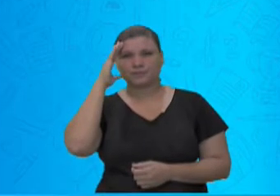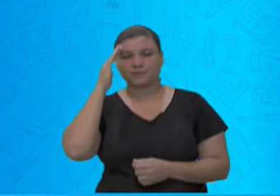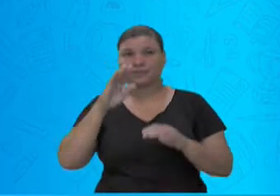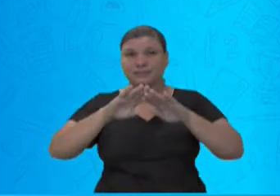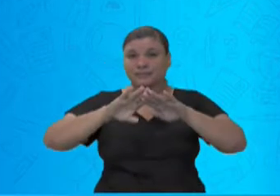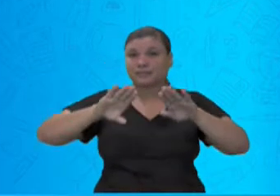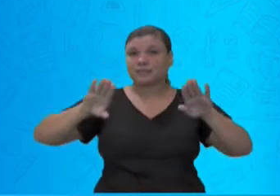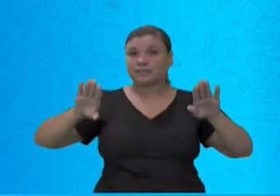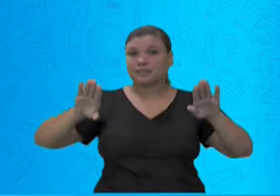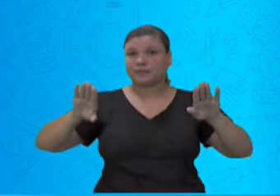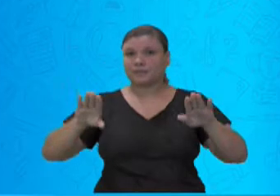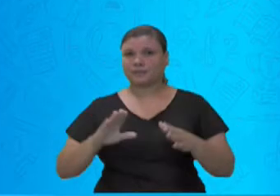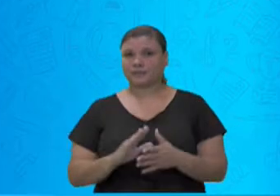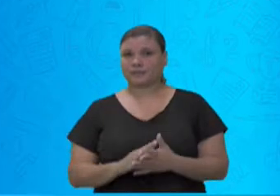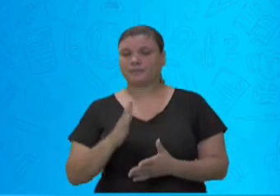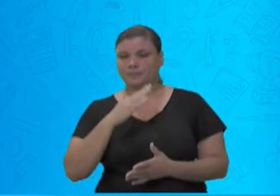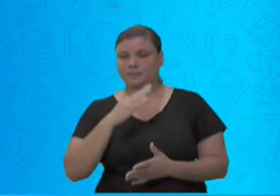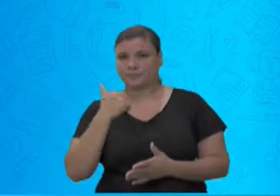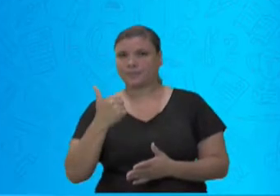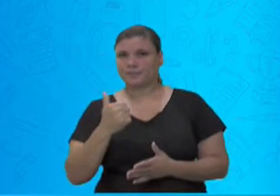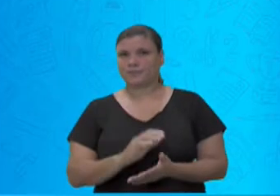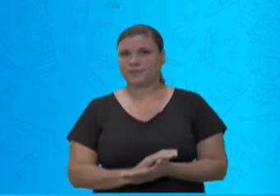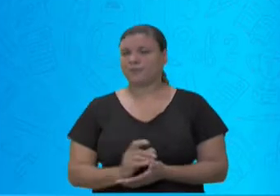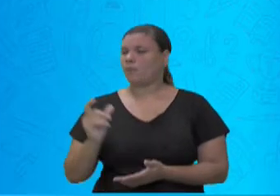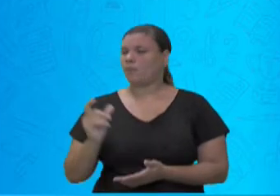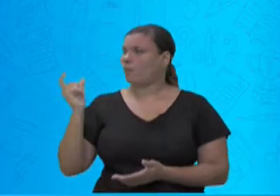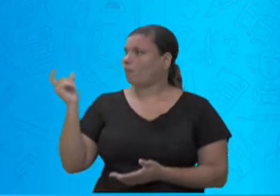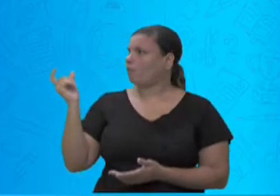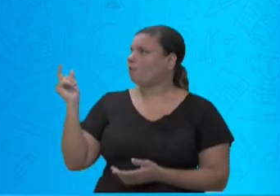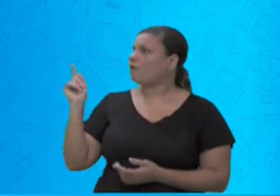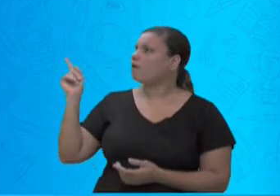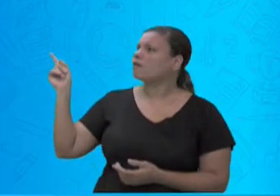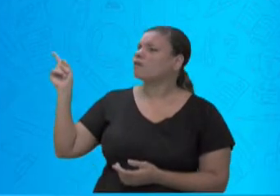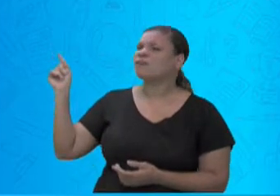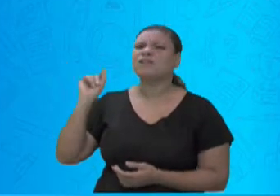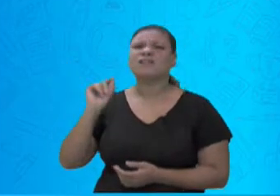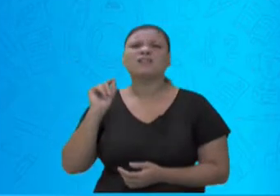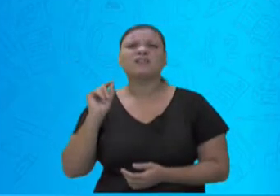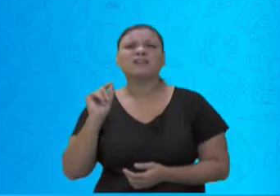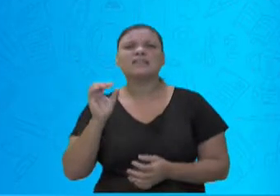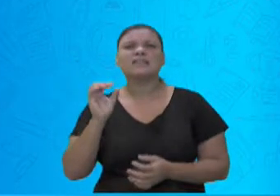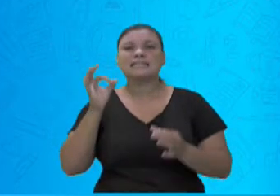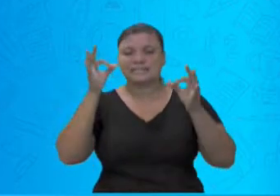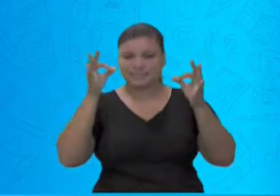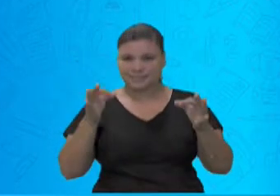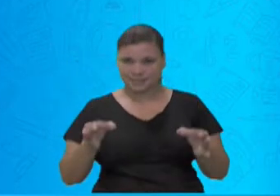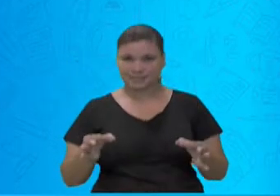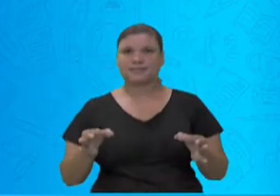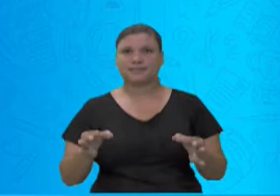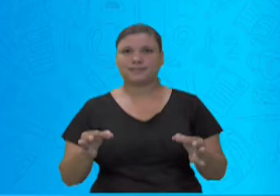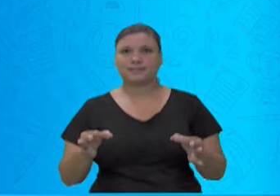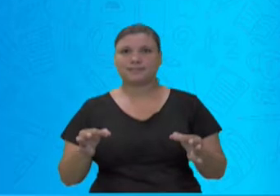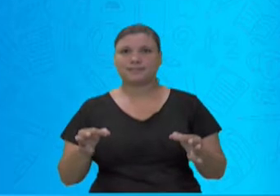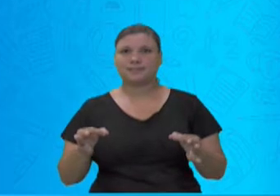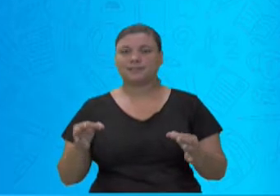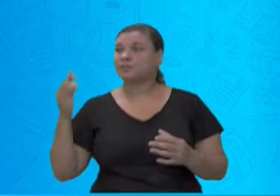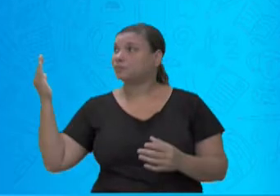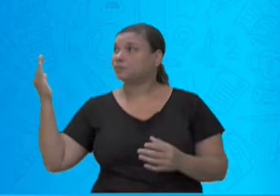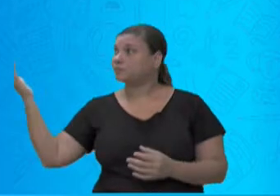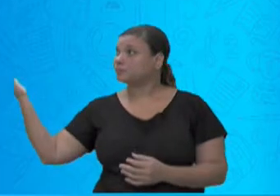orto. Essa é uma palavra que vem do grego e significa correta. Já a